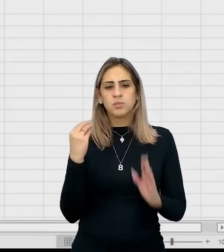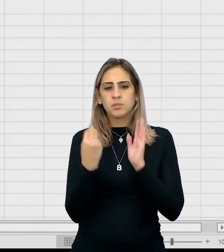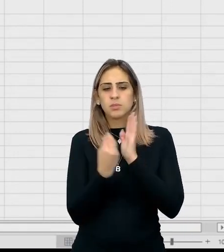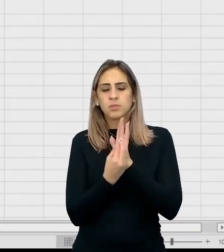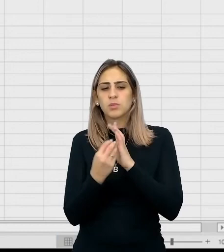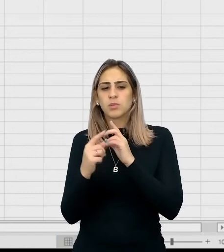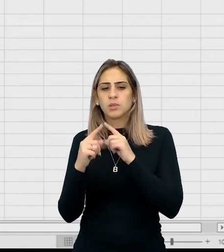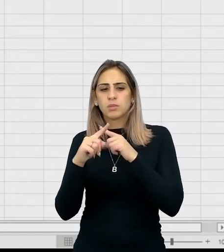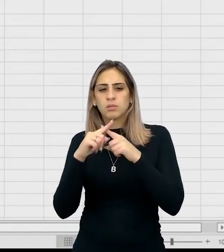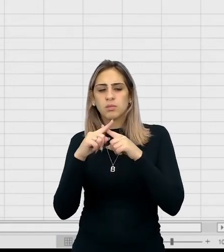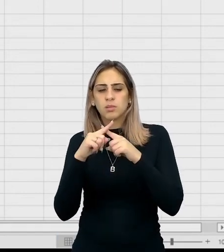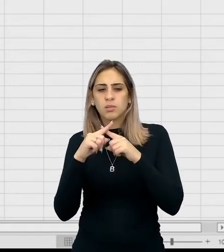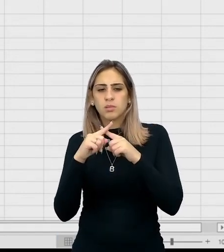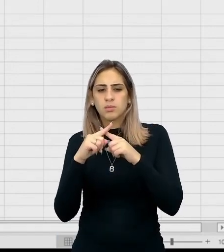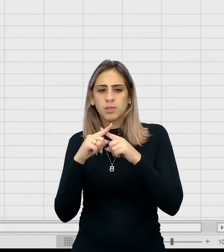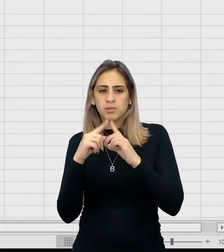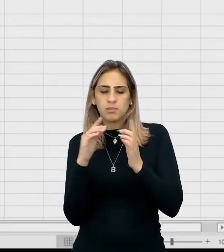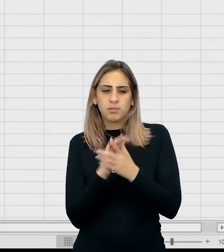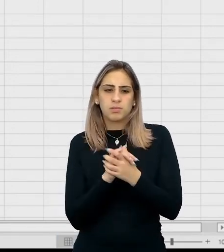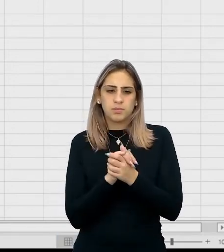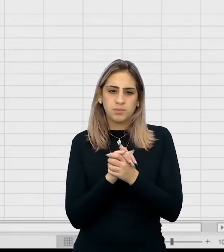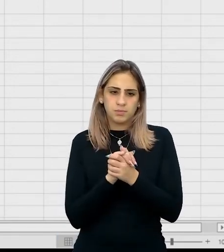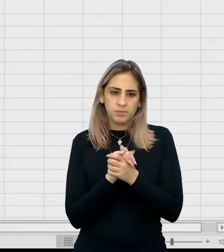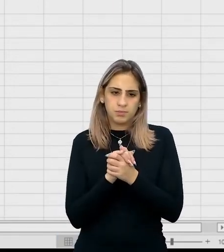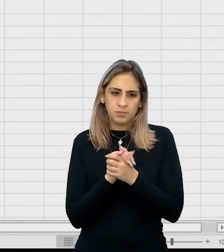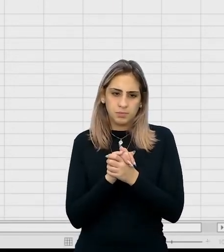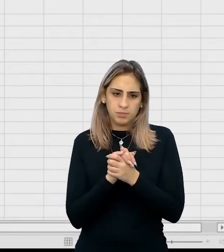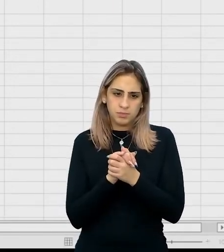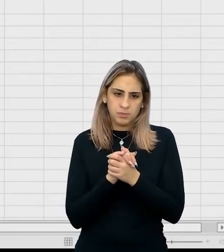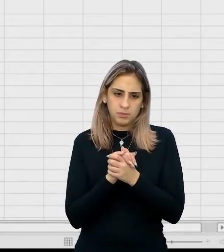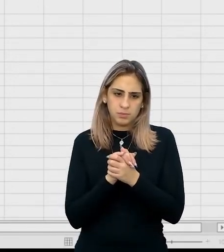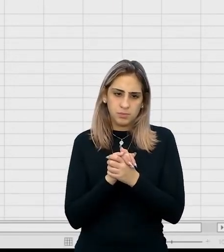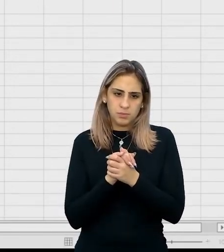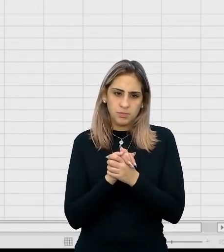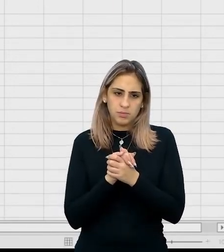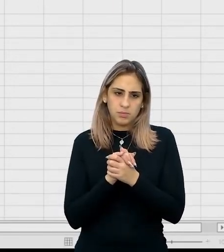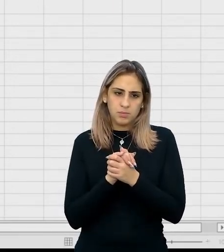o asterisco é o vezes.